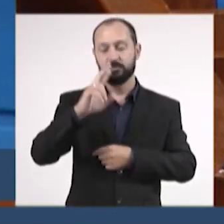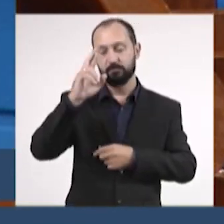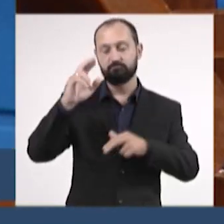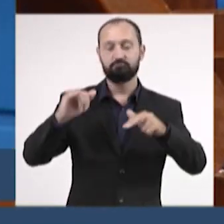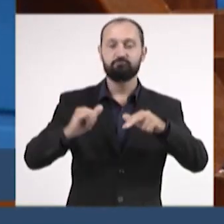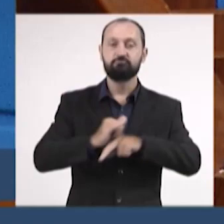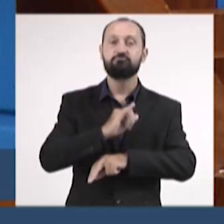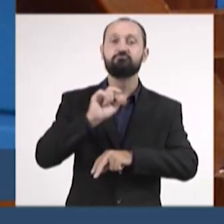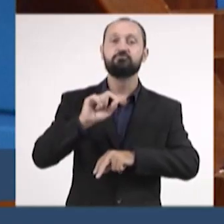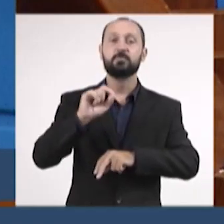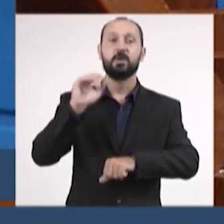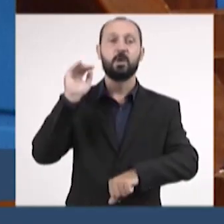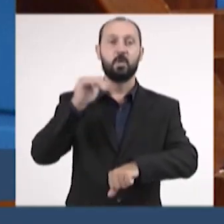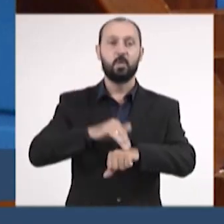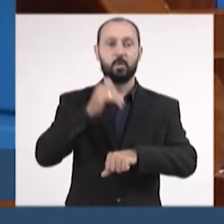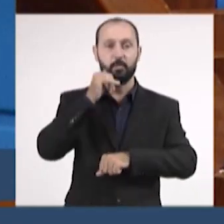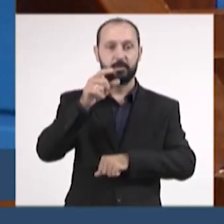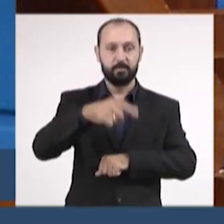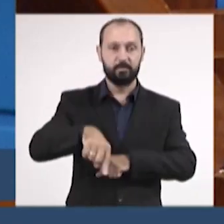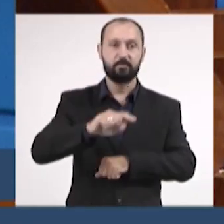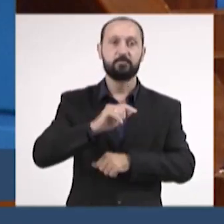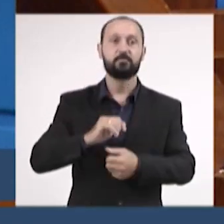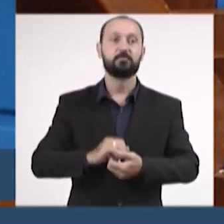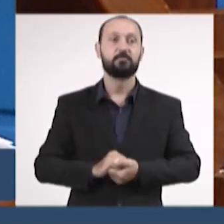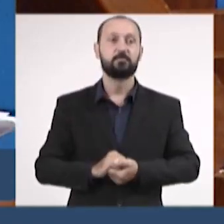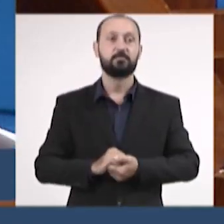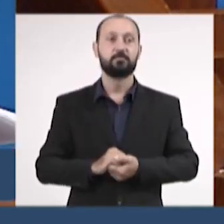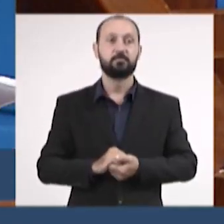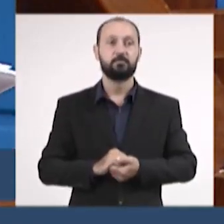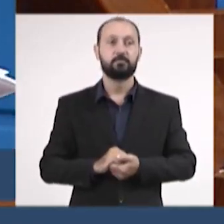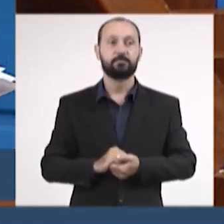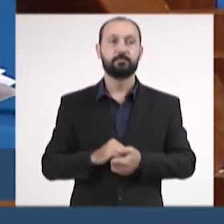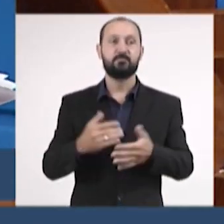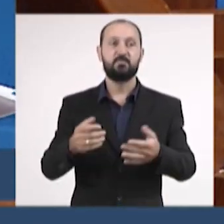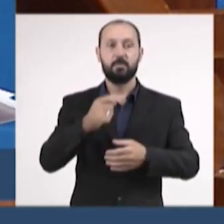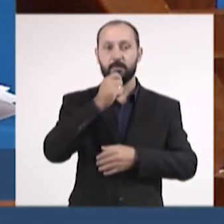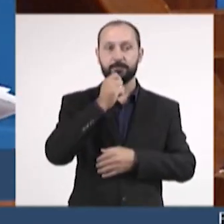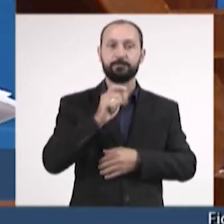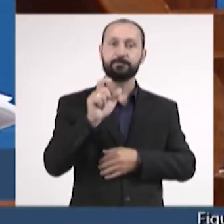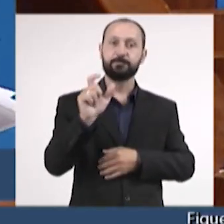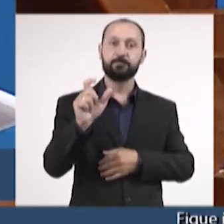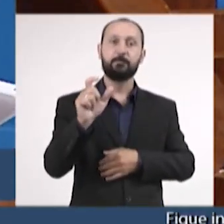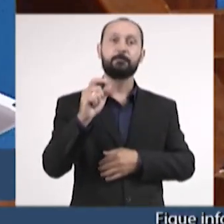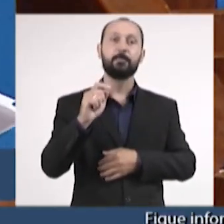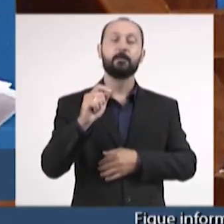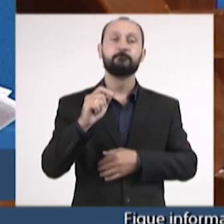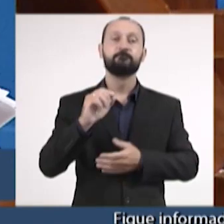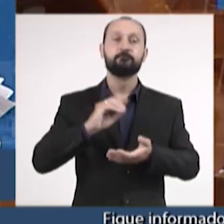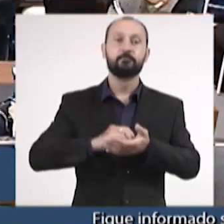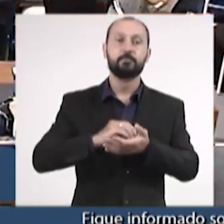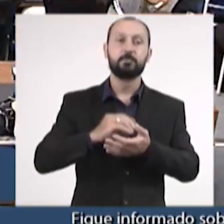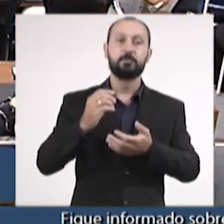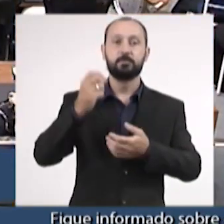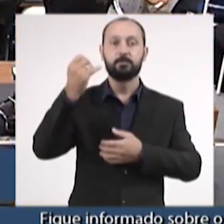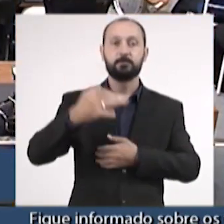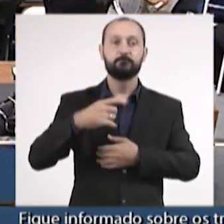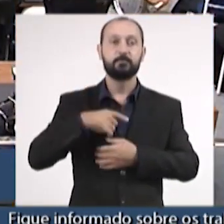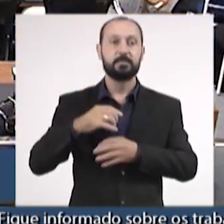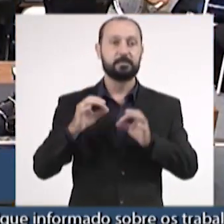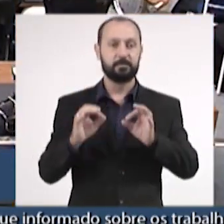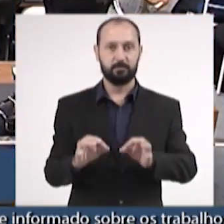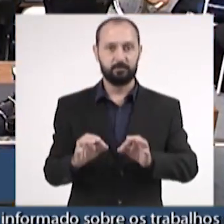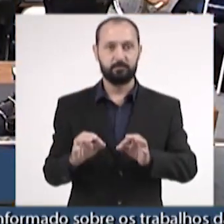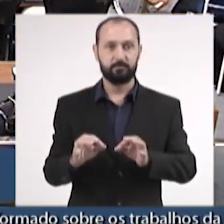a culpabilização da mulher. Embora o termo ainda careça de uma definição mais